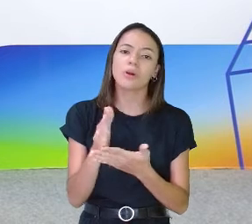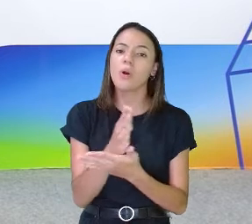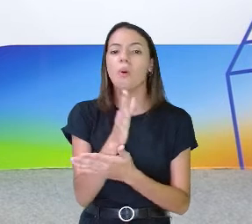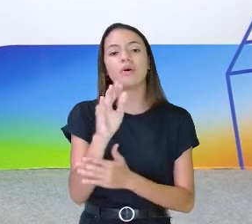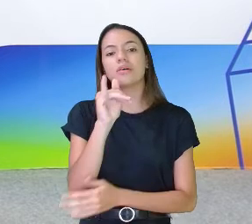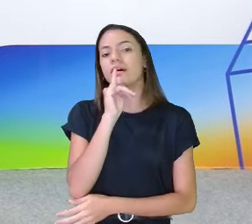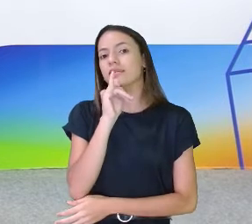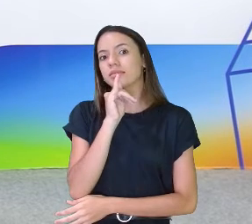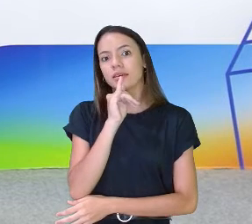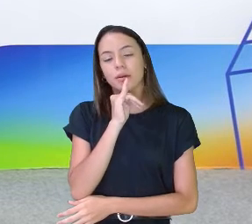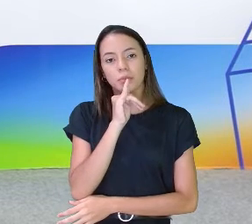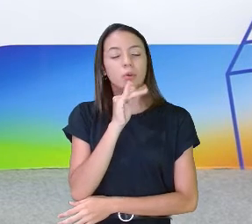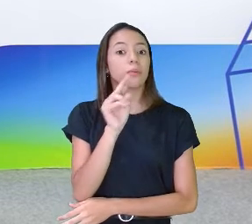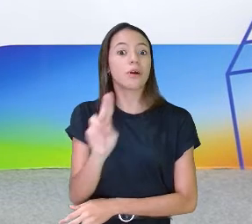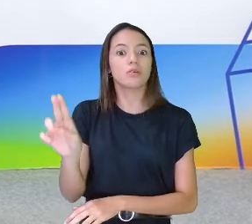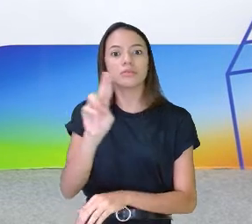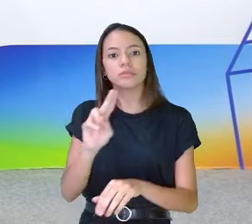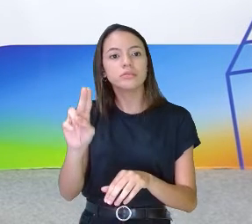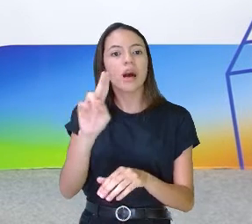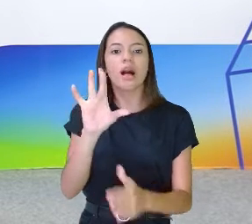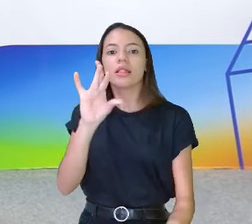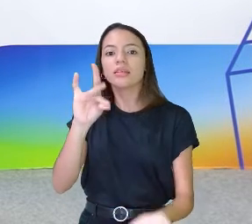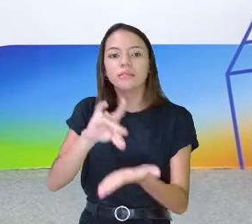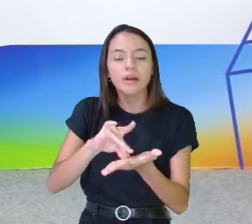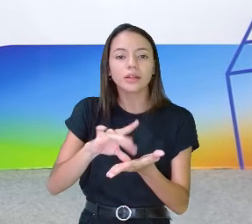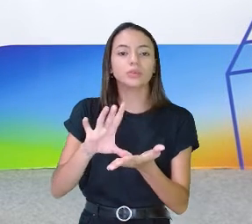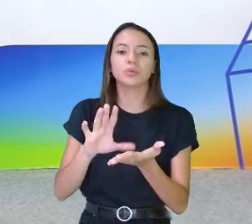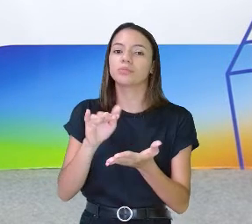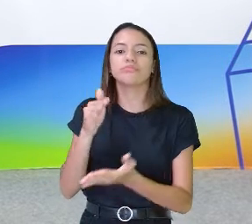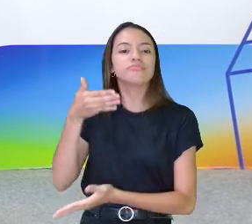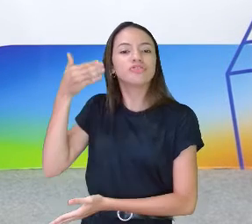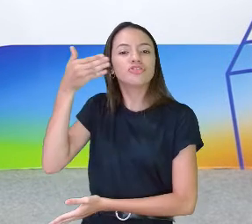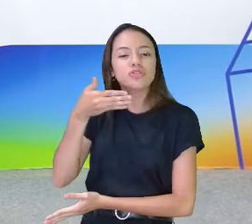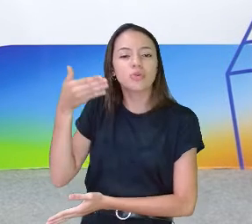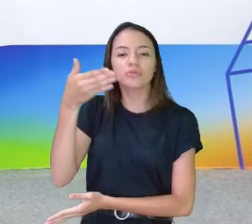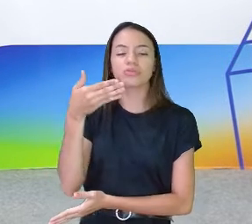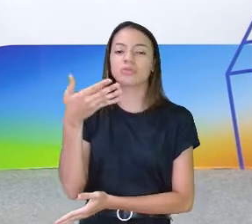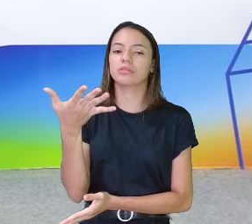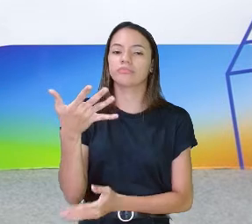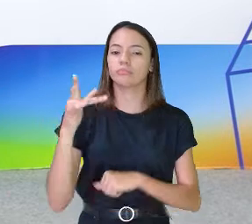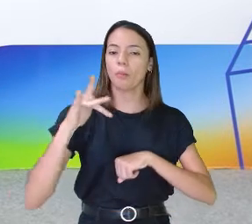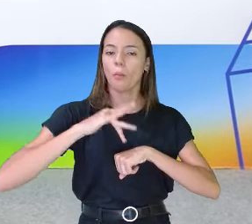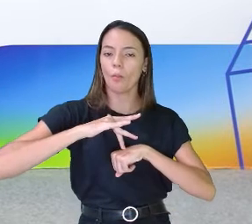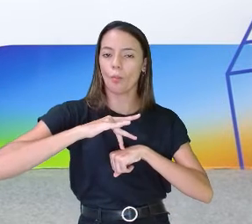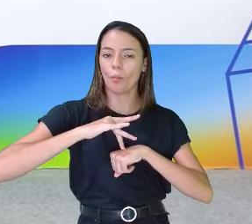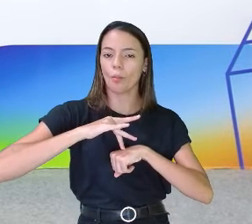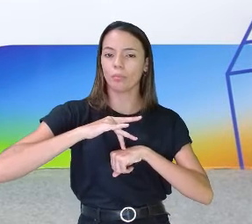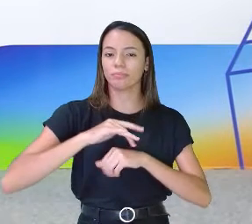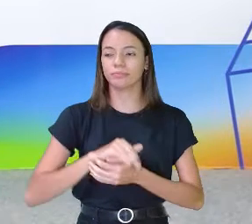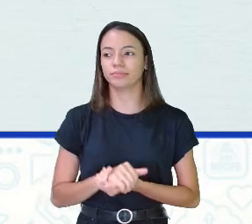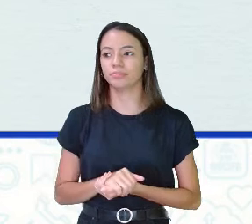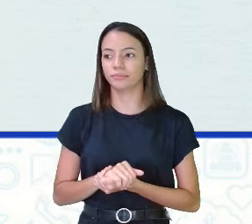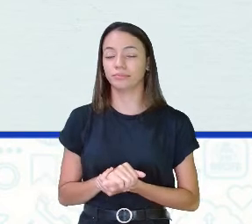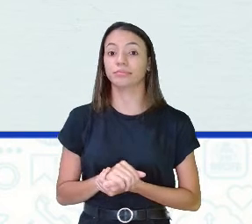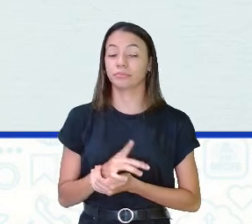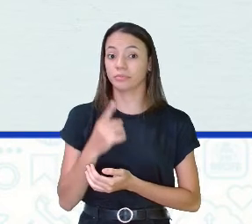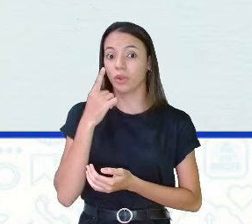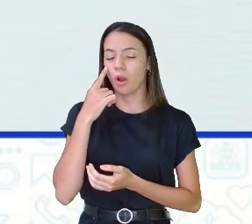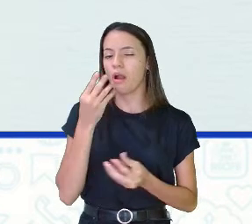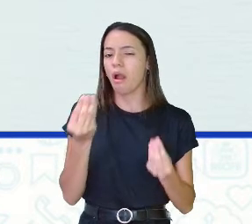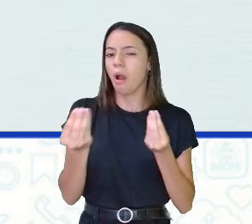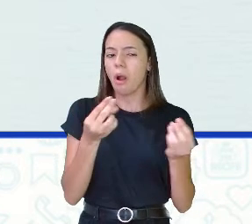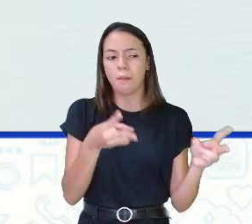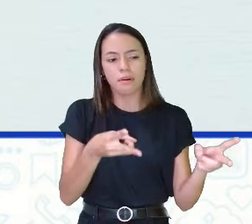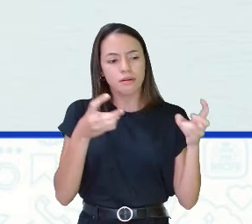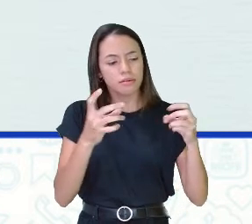trabalhar na prática como seria o discurso irônico, né? Como seria a ironia. E aí, ó, para ser identificada,